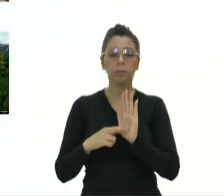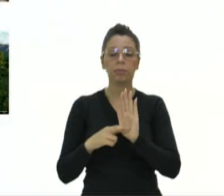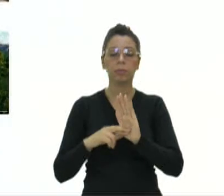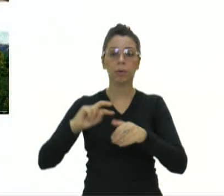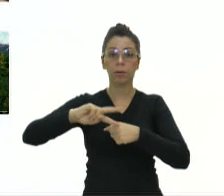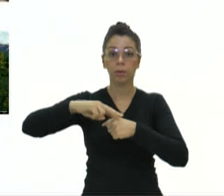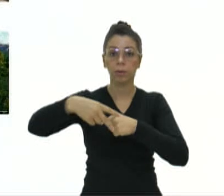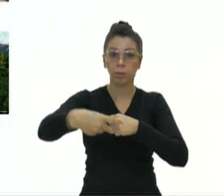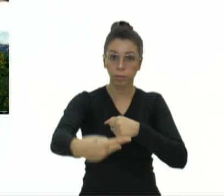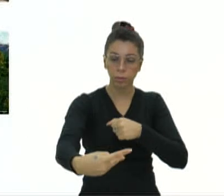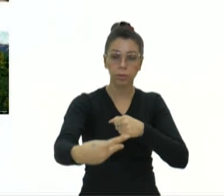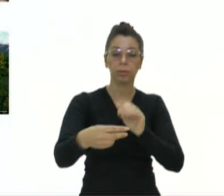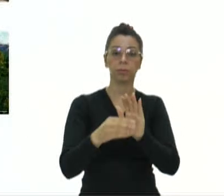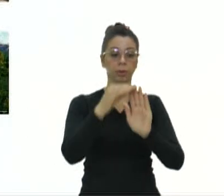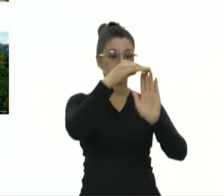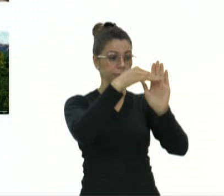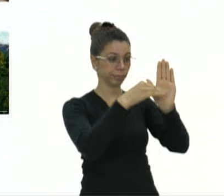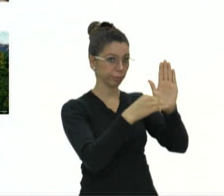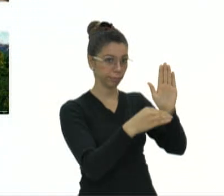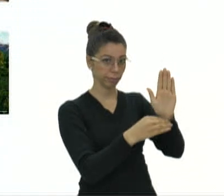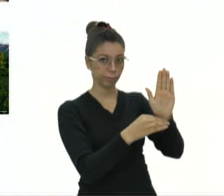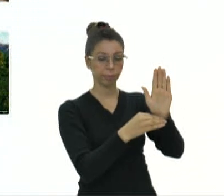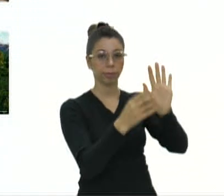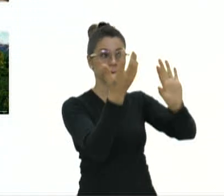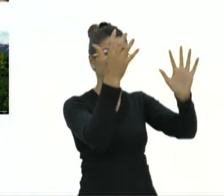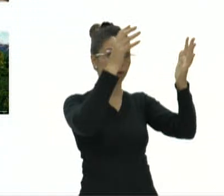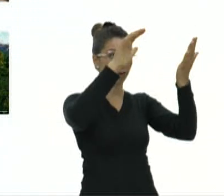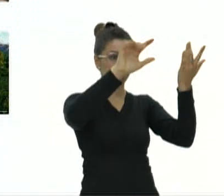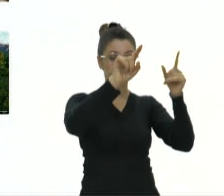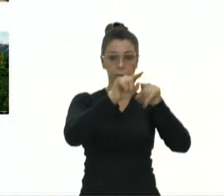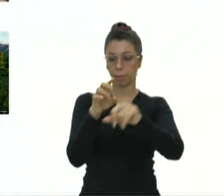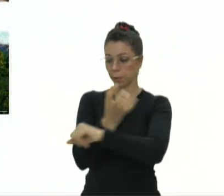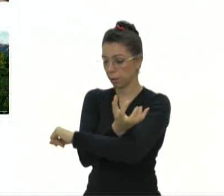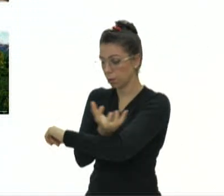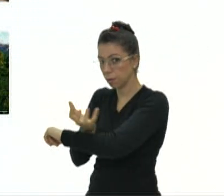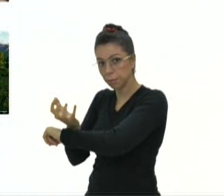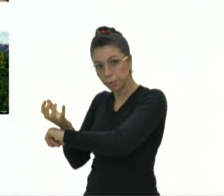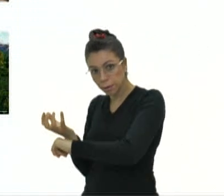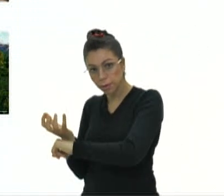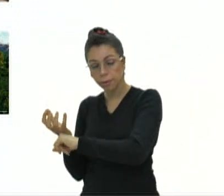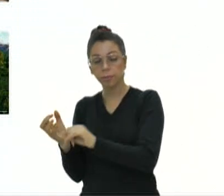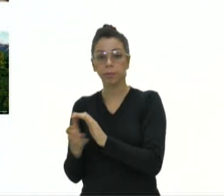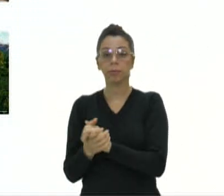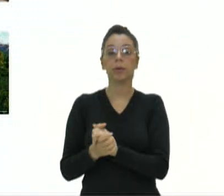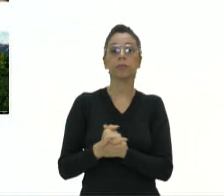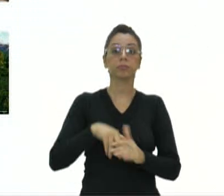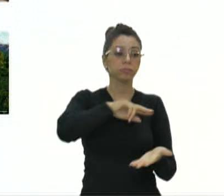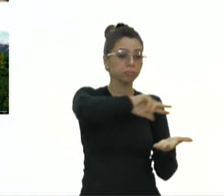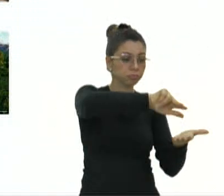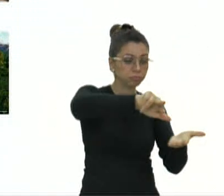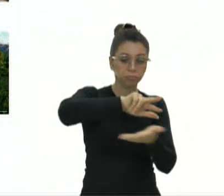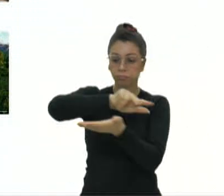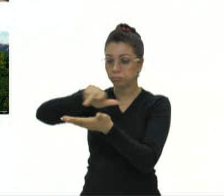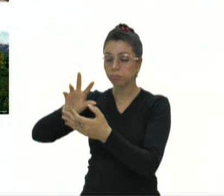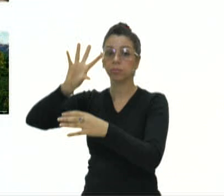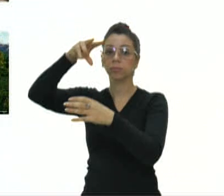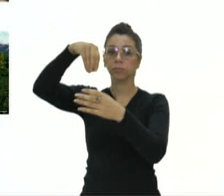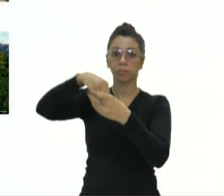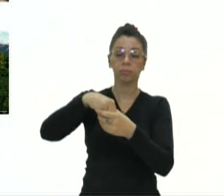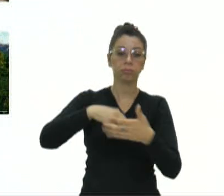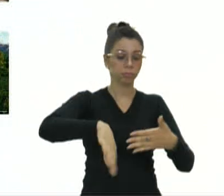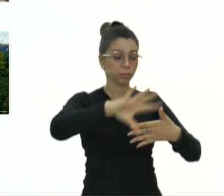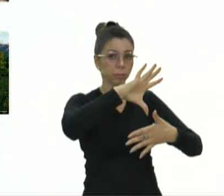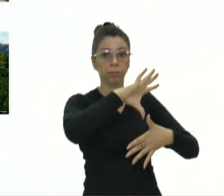resultado de elementos de clima e relevo. Então, se clima e relevo é bastante diversificado, nós vamos ter dentro do